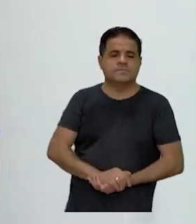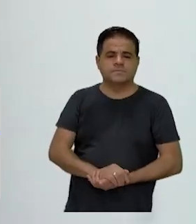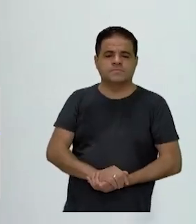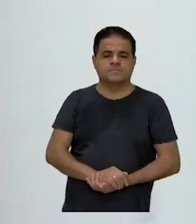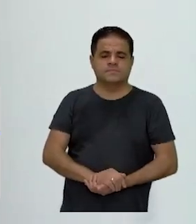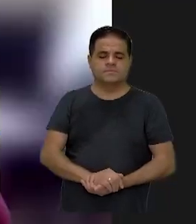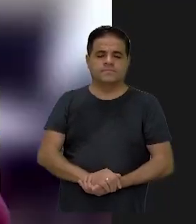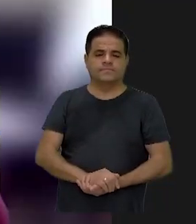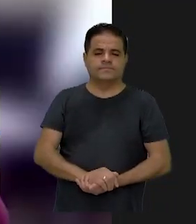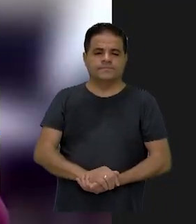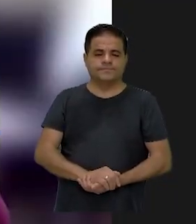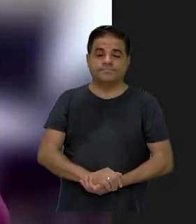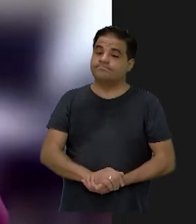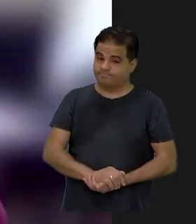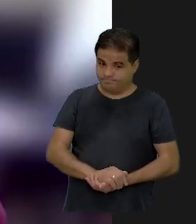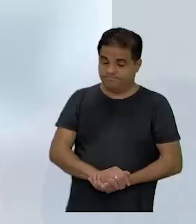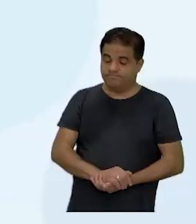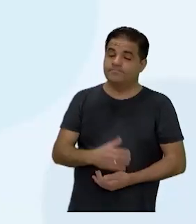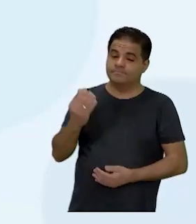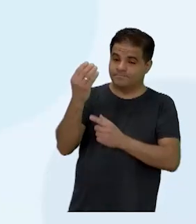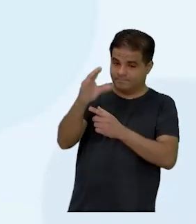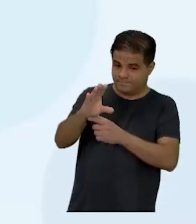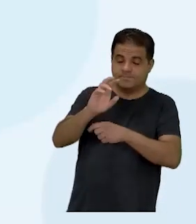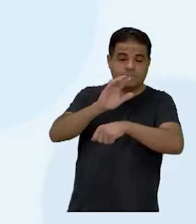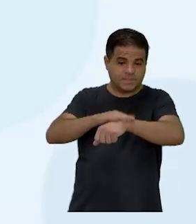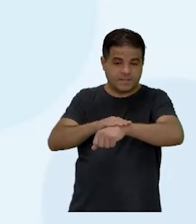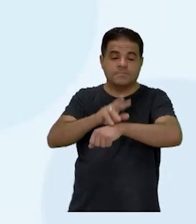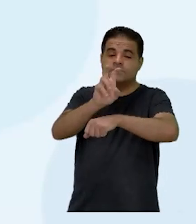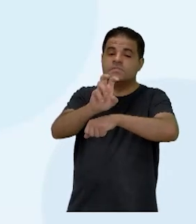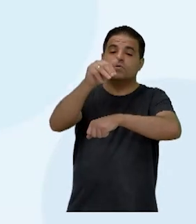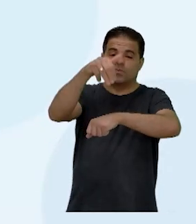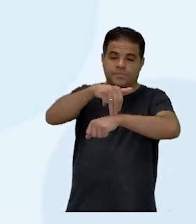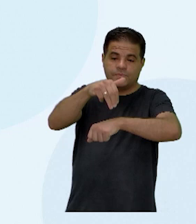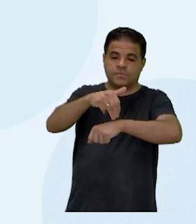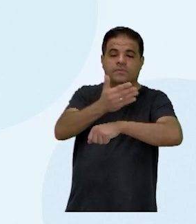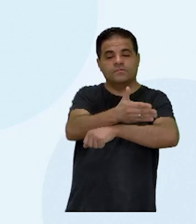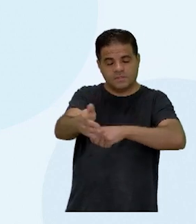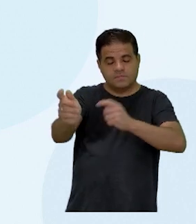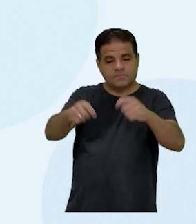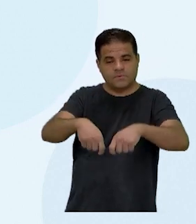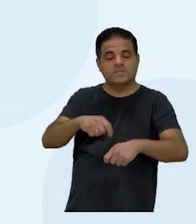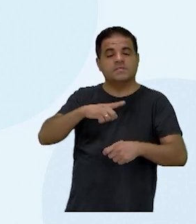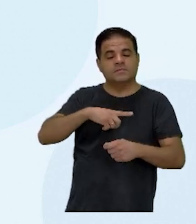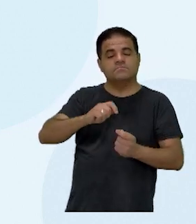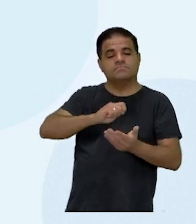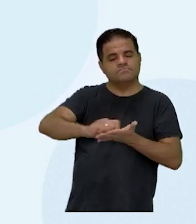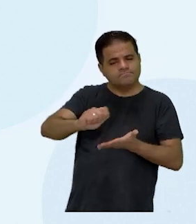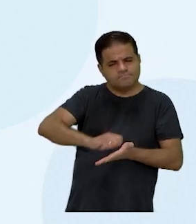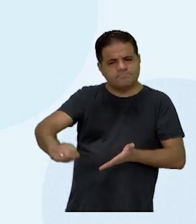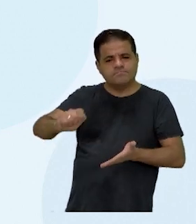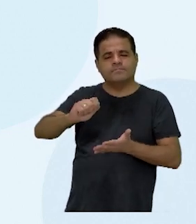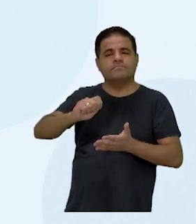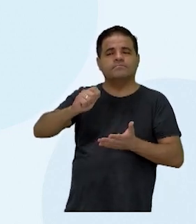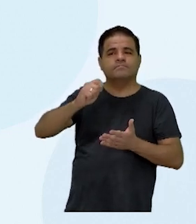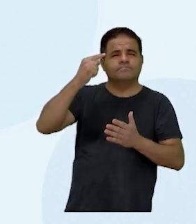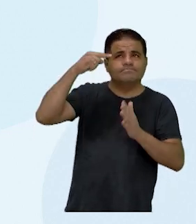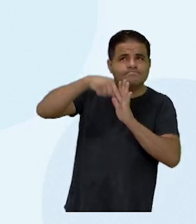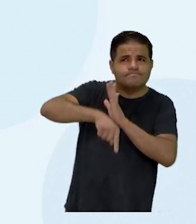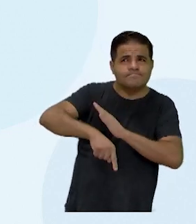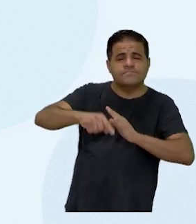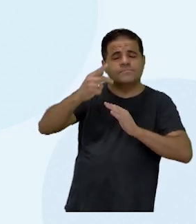como possíveis, ou como que terão que ser enfrentados? Mas o que eu quero saber mesmo é se você se